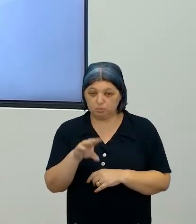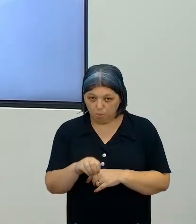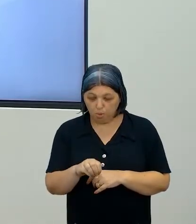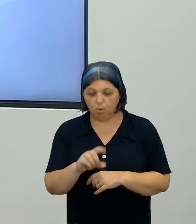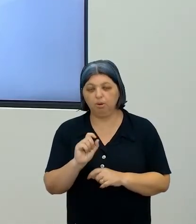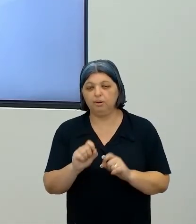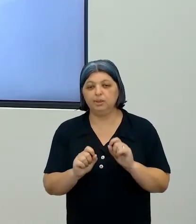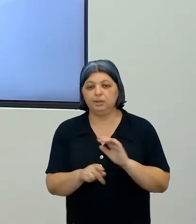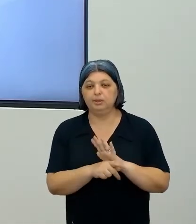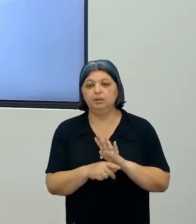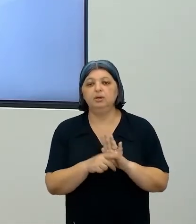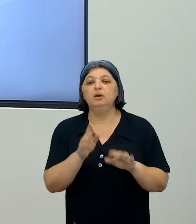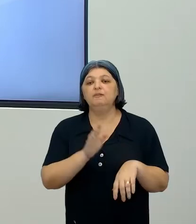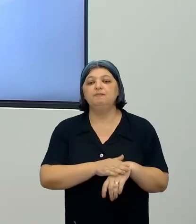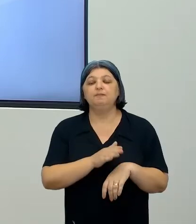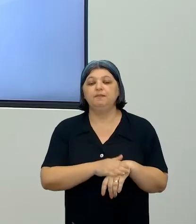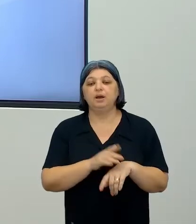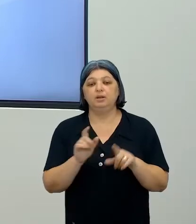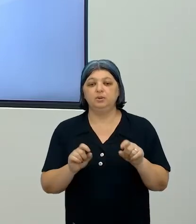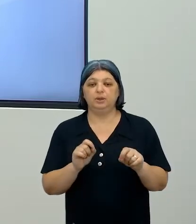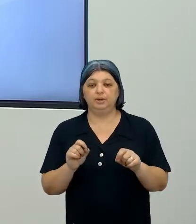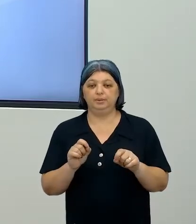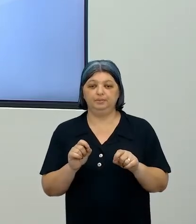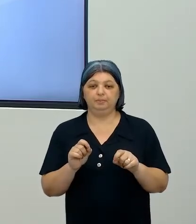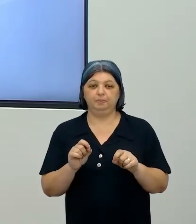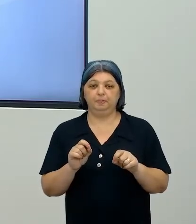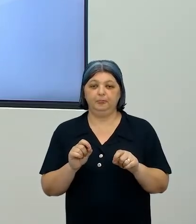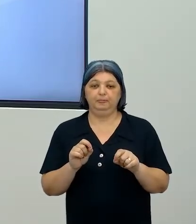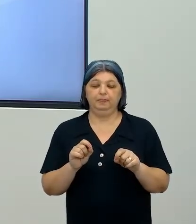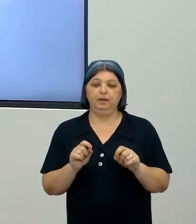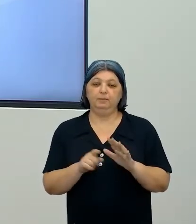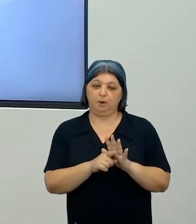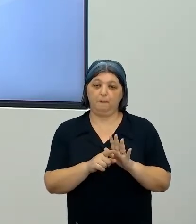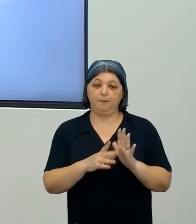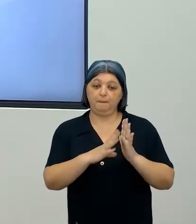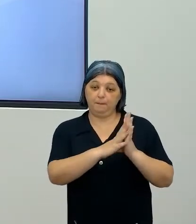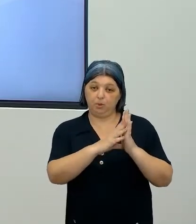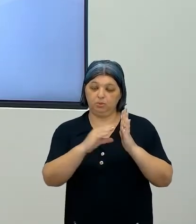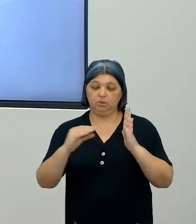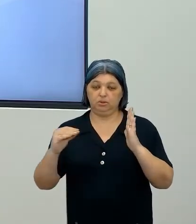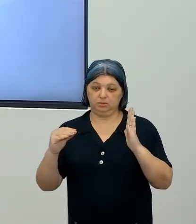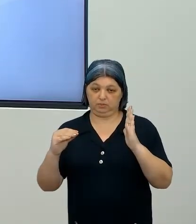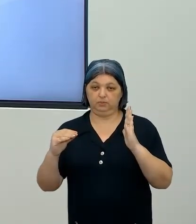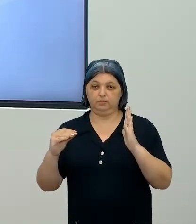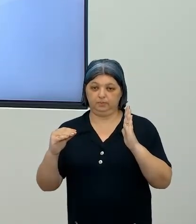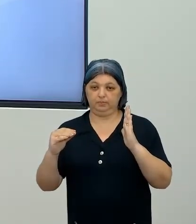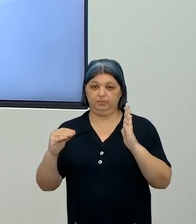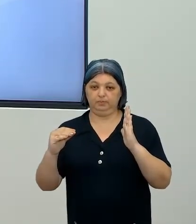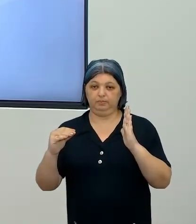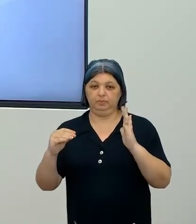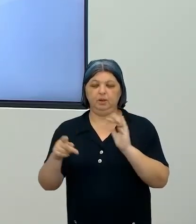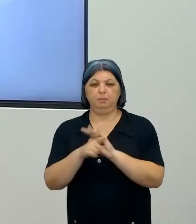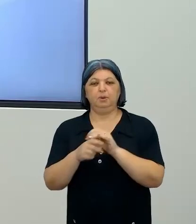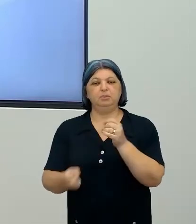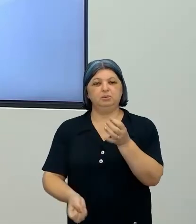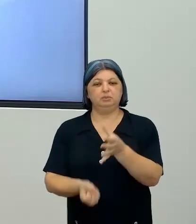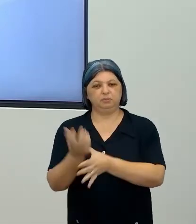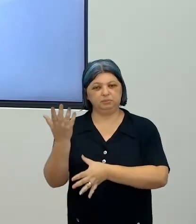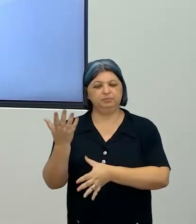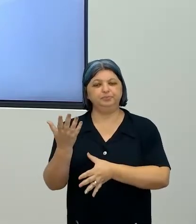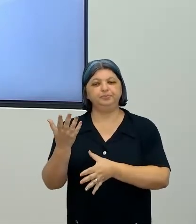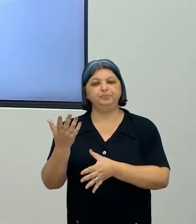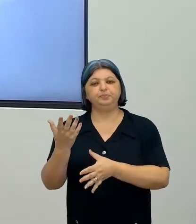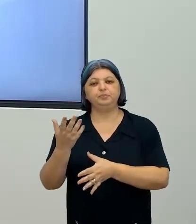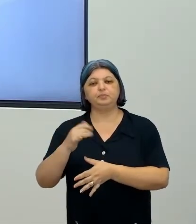pessoal, vai fazer com que... aliás, o toyotismo é um modelo, né, que foi inaugurado no Japão.